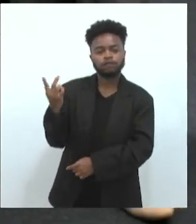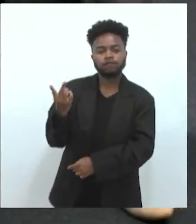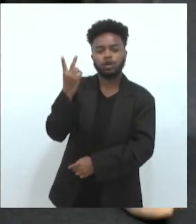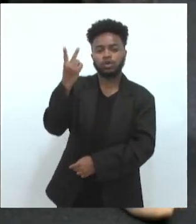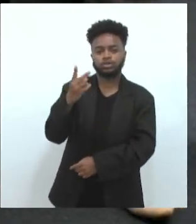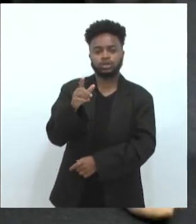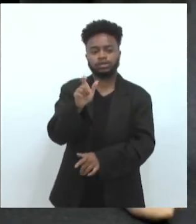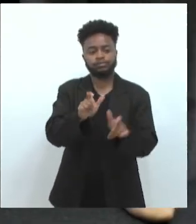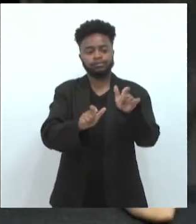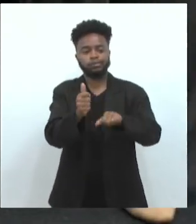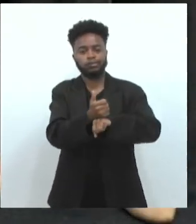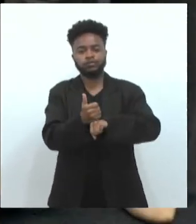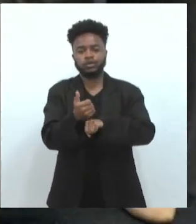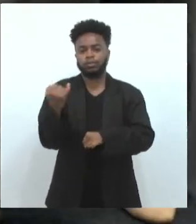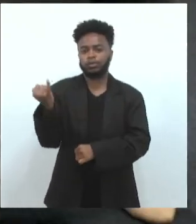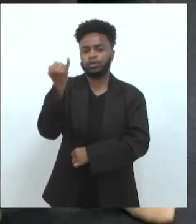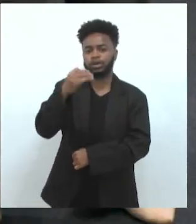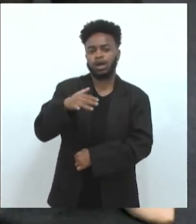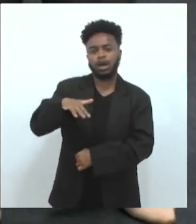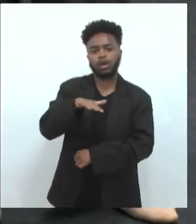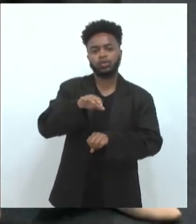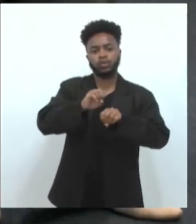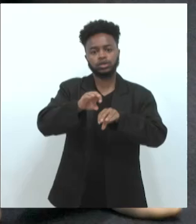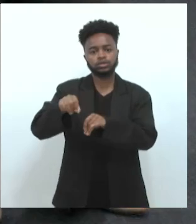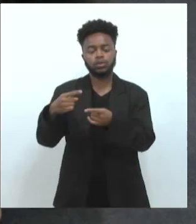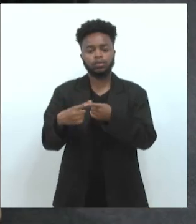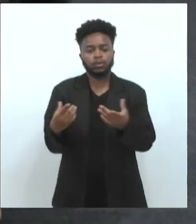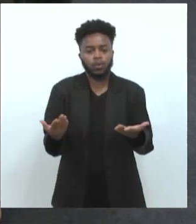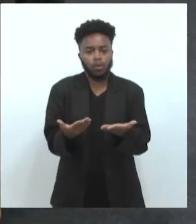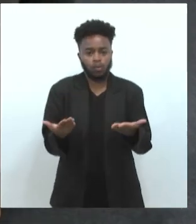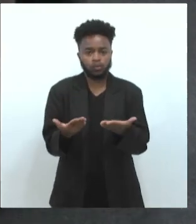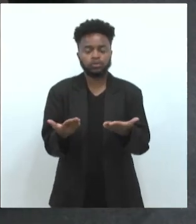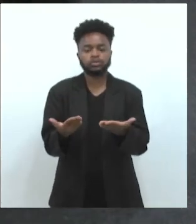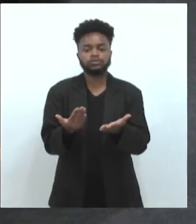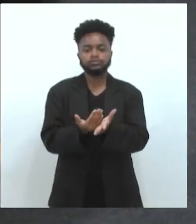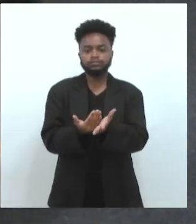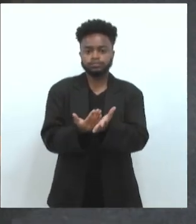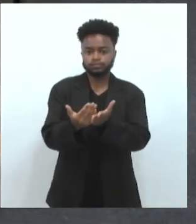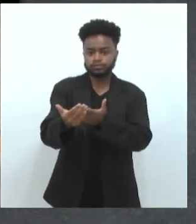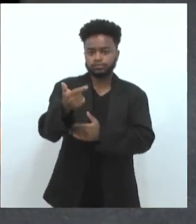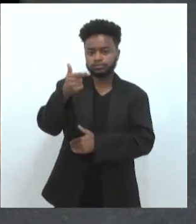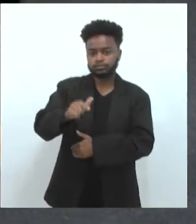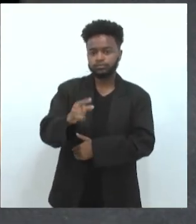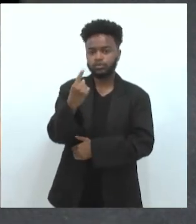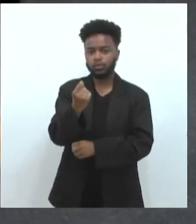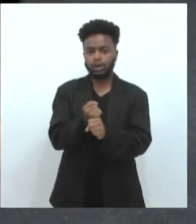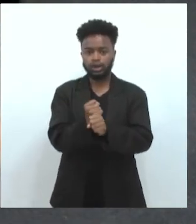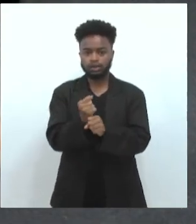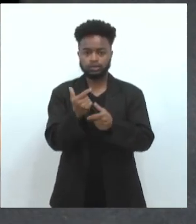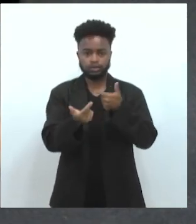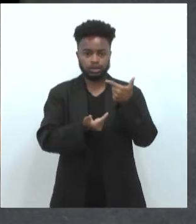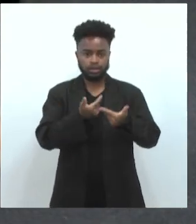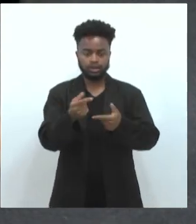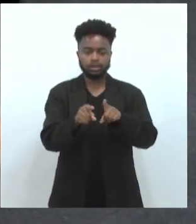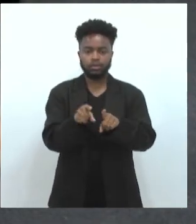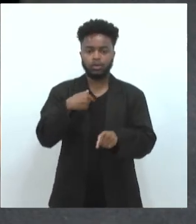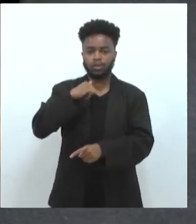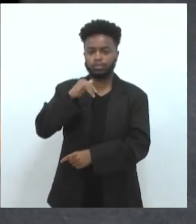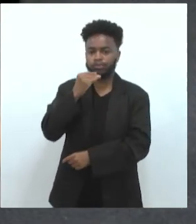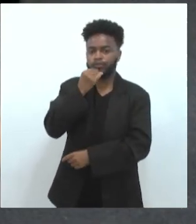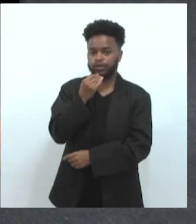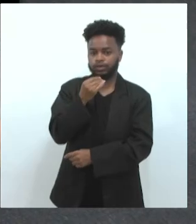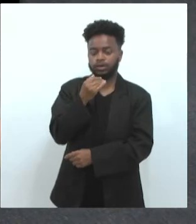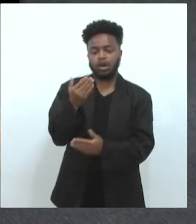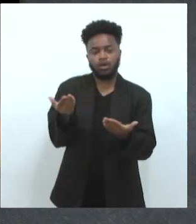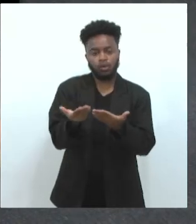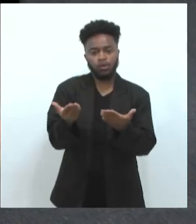importantes profissionais de educação que no dia de hoje iniciam mais um ano letivo. E aproveito aqui a oportunidade